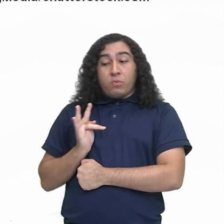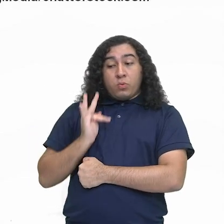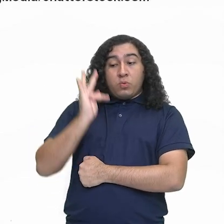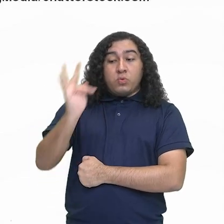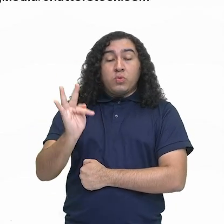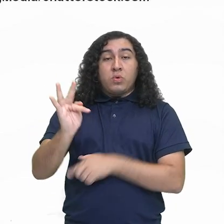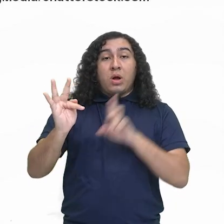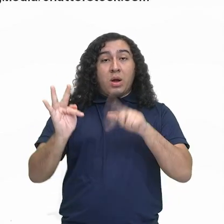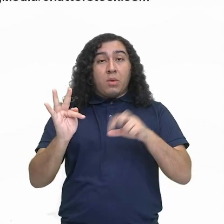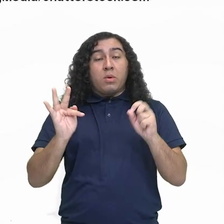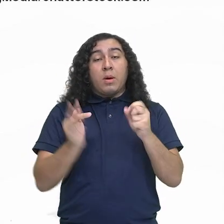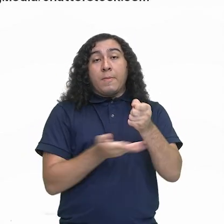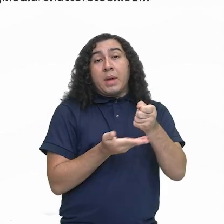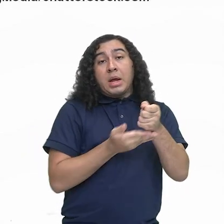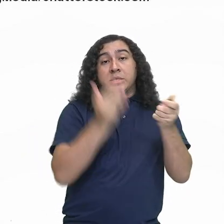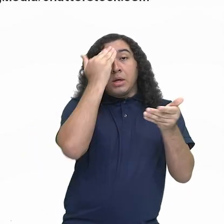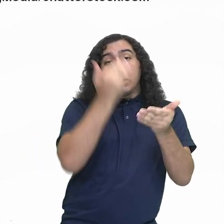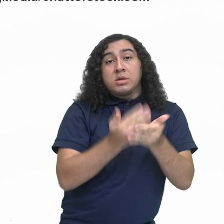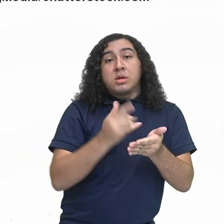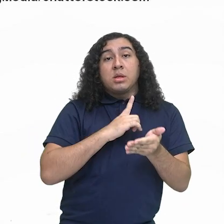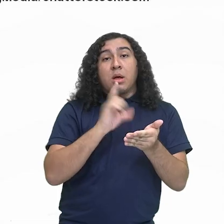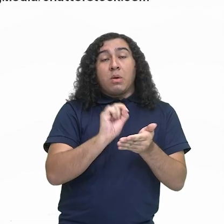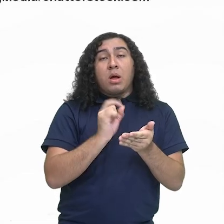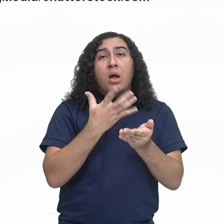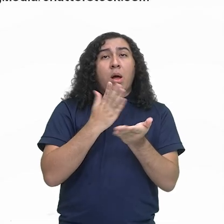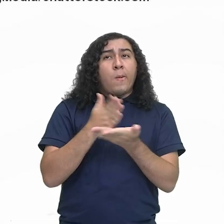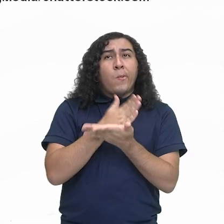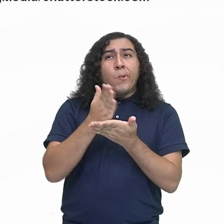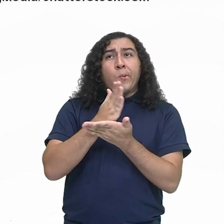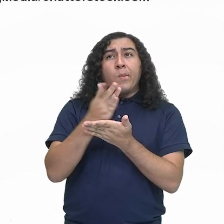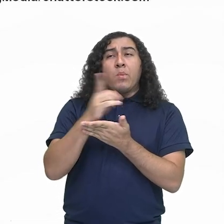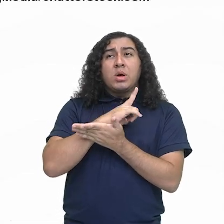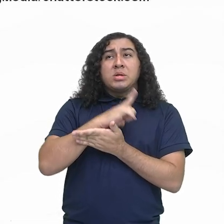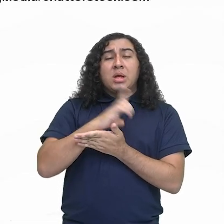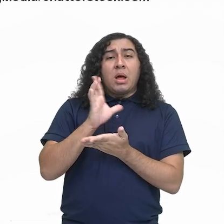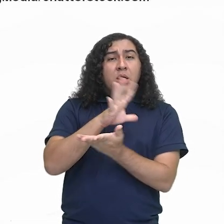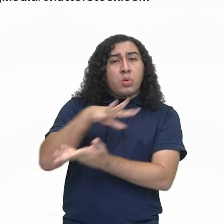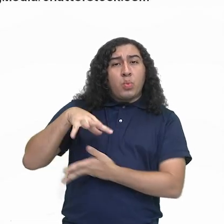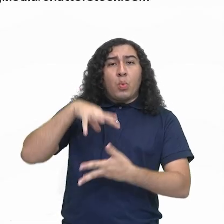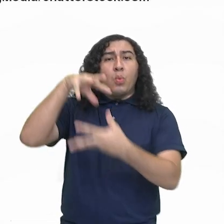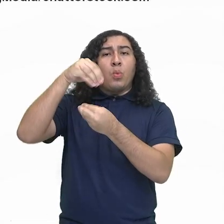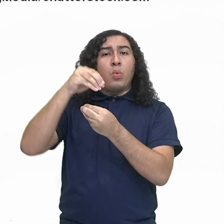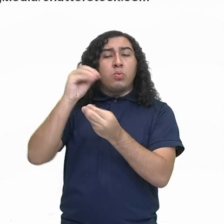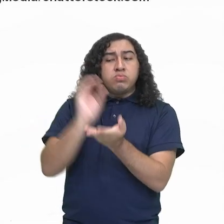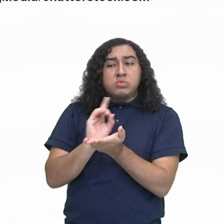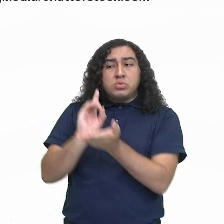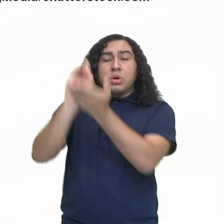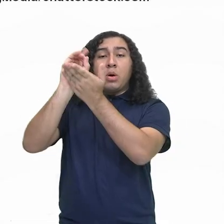fundamenta-se na crença numa divindade ou em um livro sagrado.